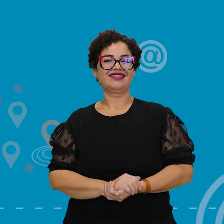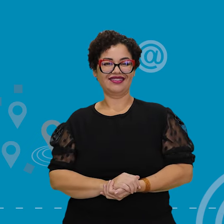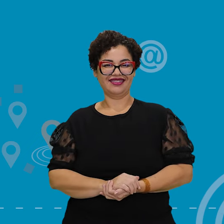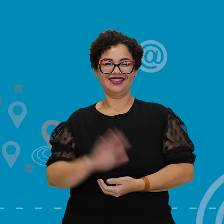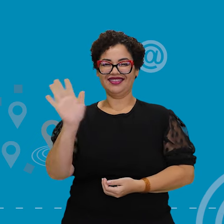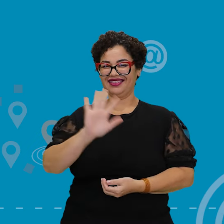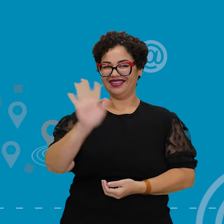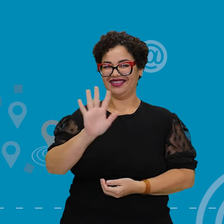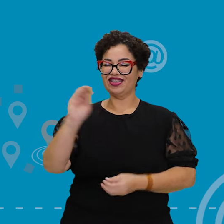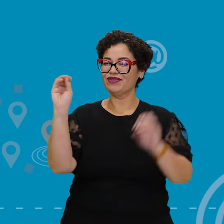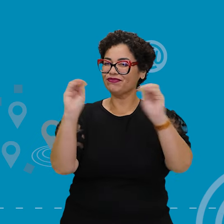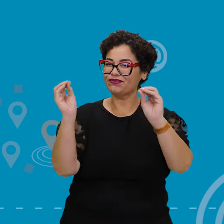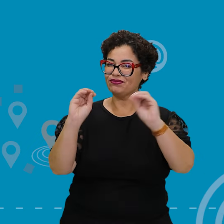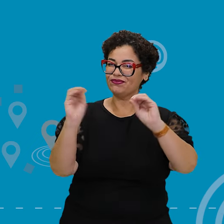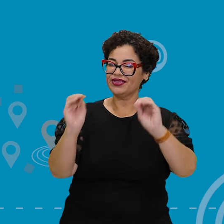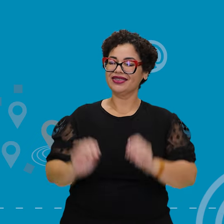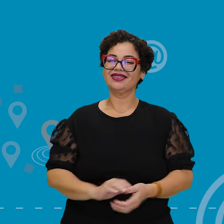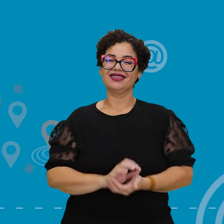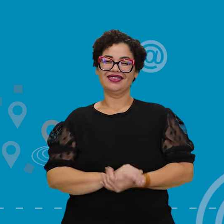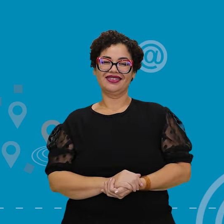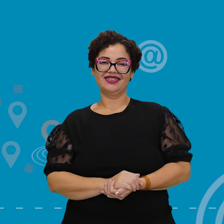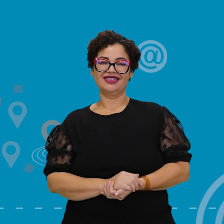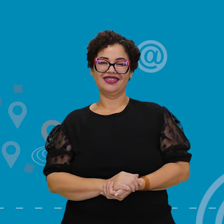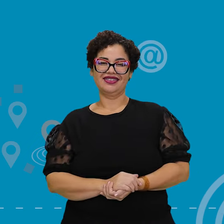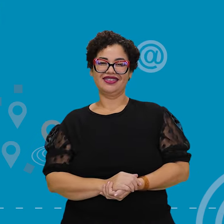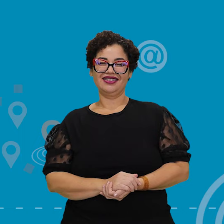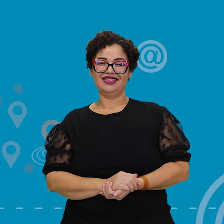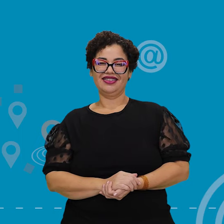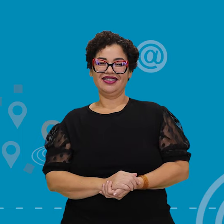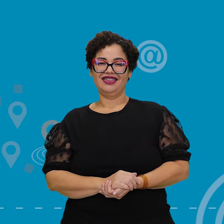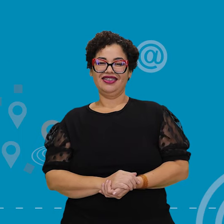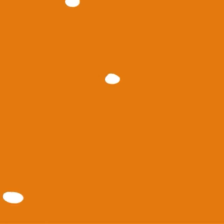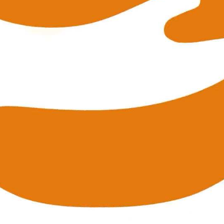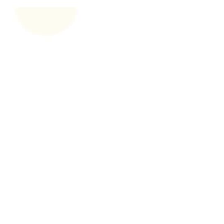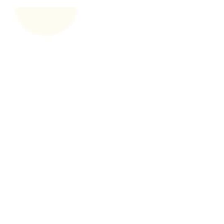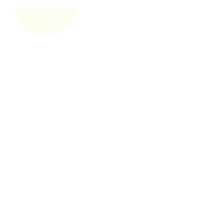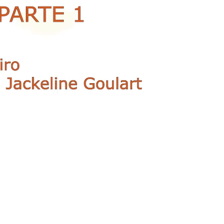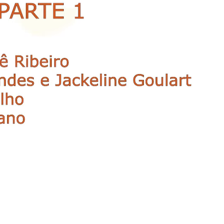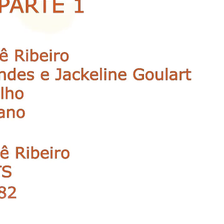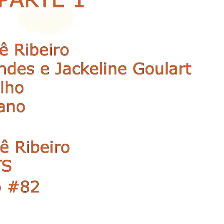Até a próxima! Até lá! Beijos! Tchau, tchau!